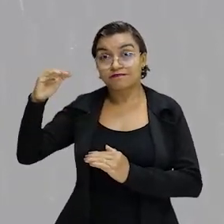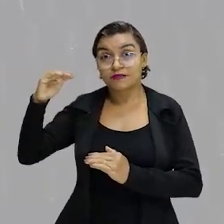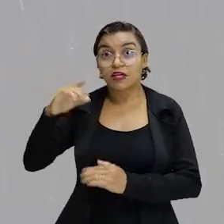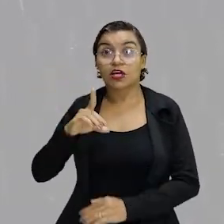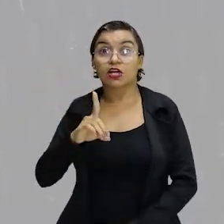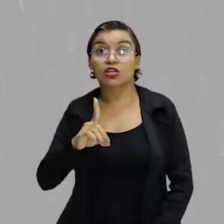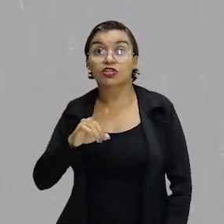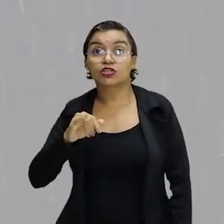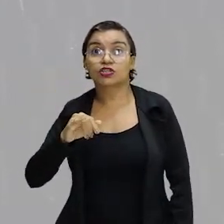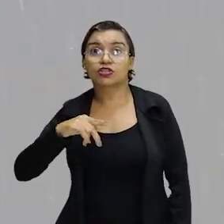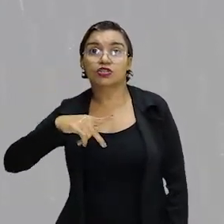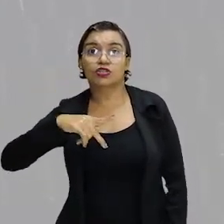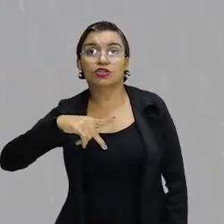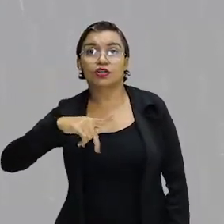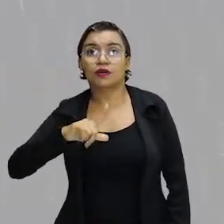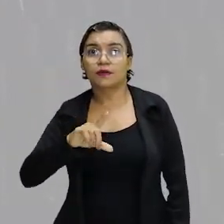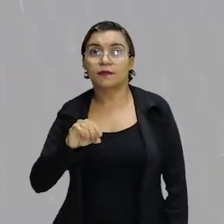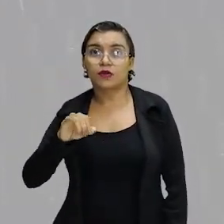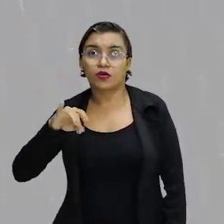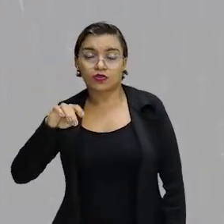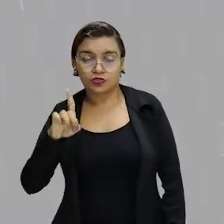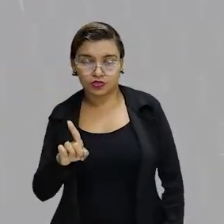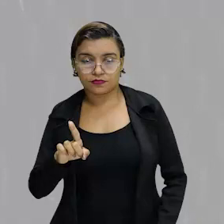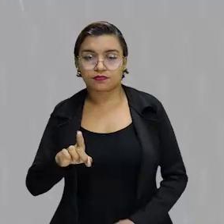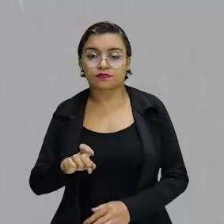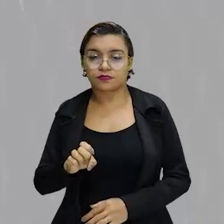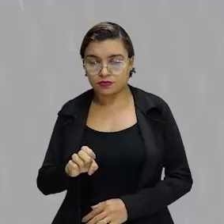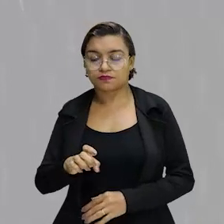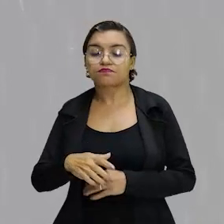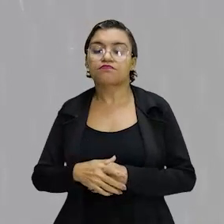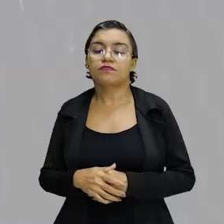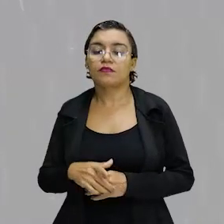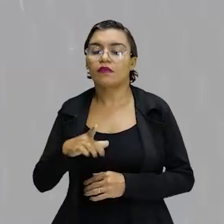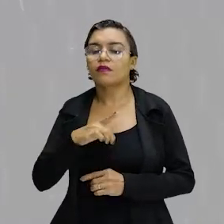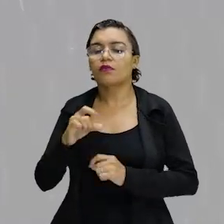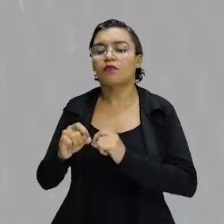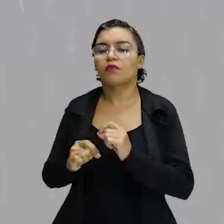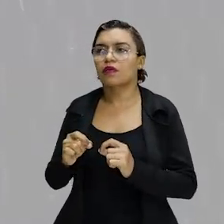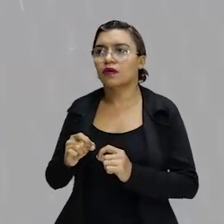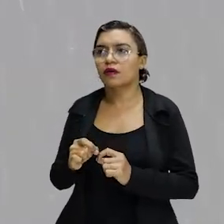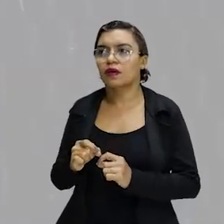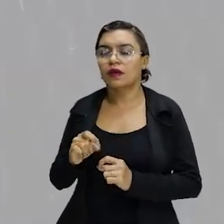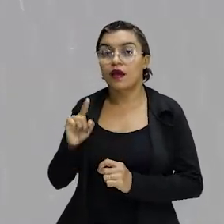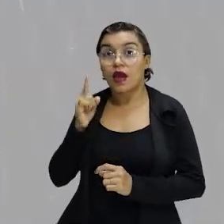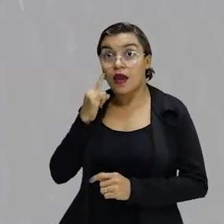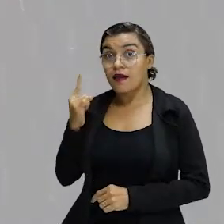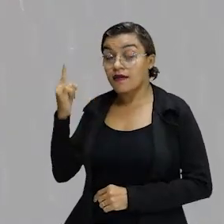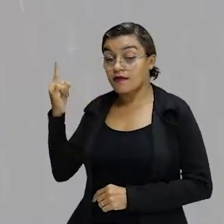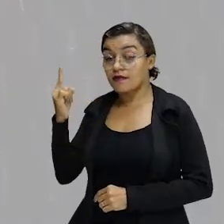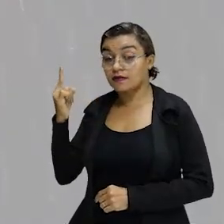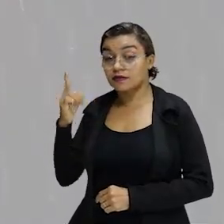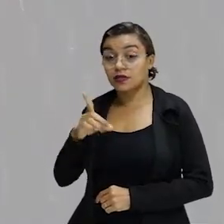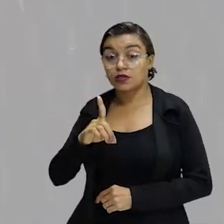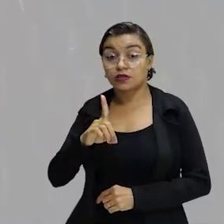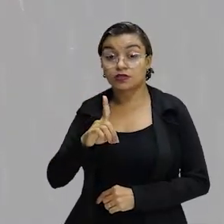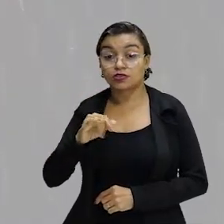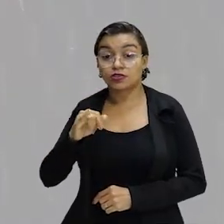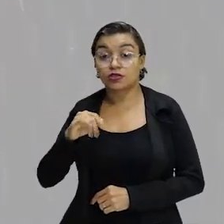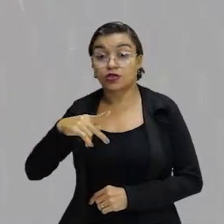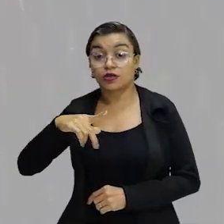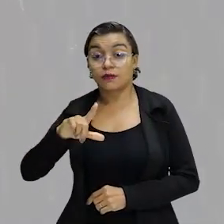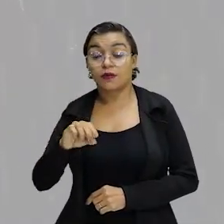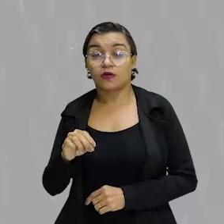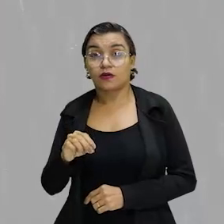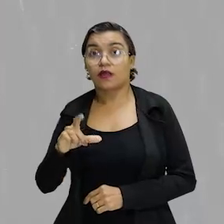diploides, certo? E nesse último ciclo aqui, que é o diplobionte, é um ciclo de vida que tem